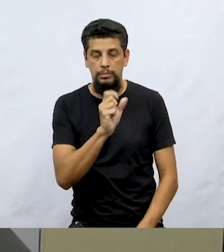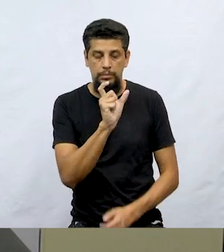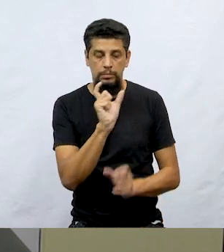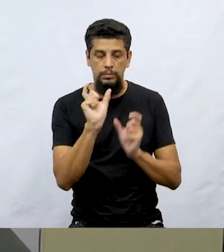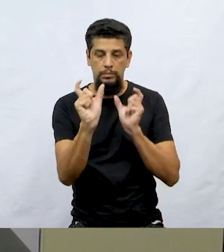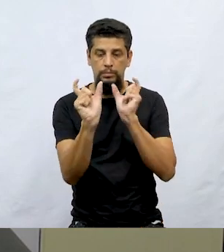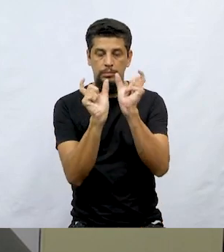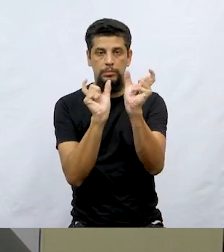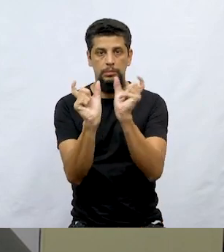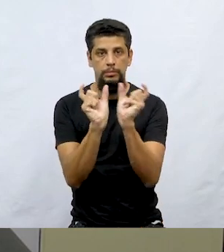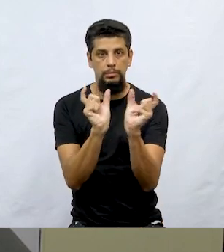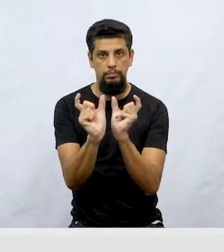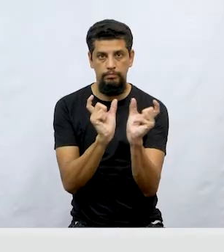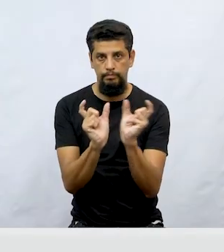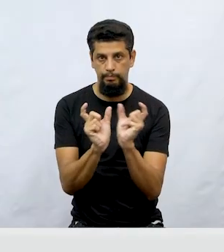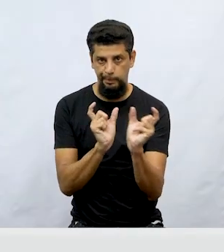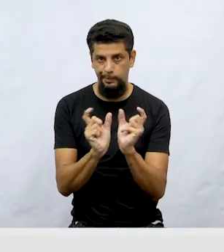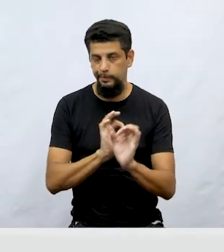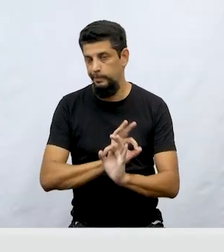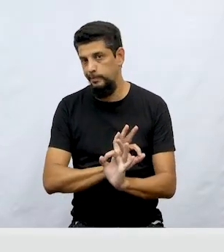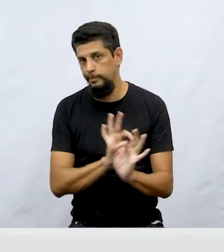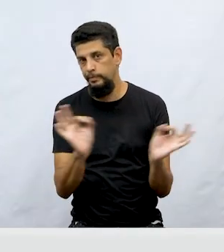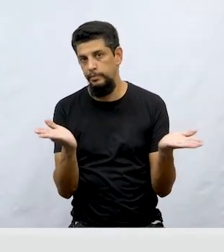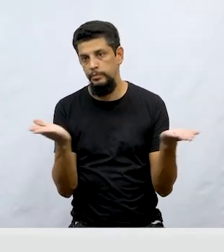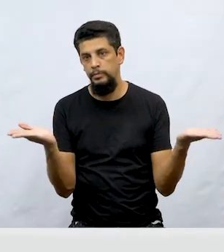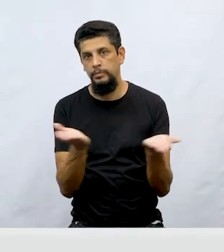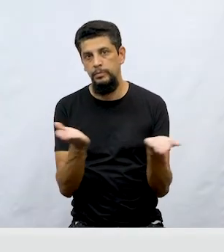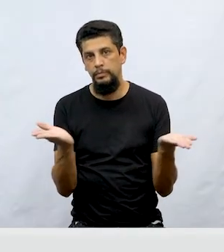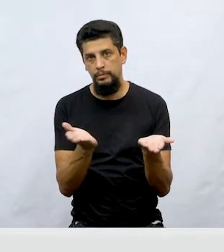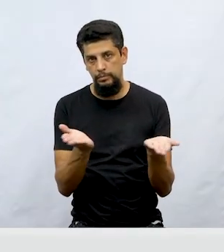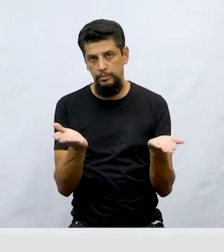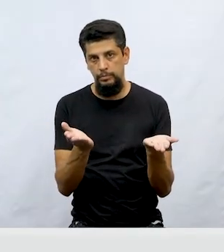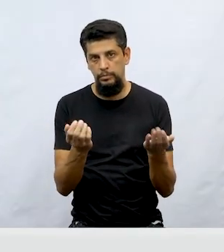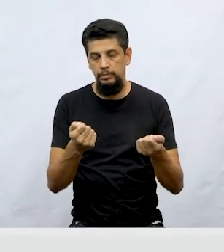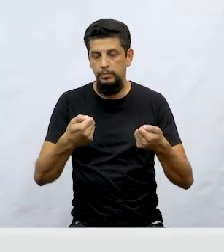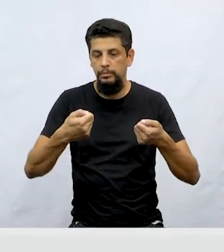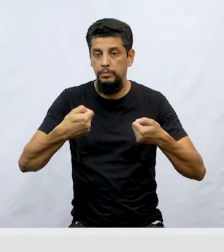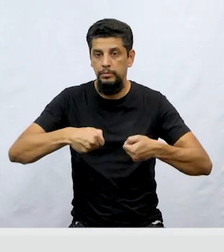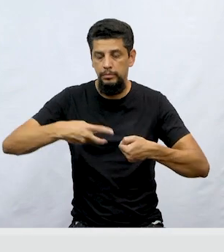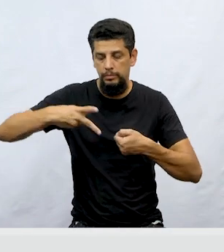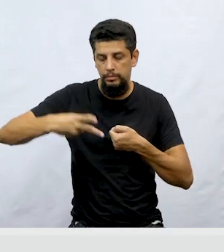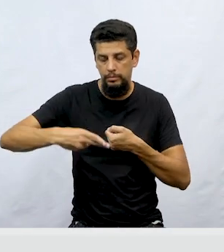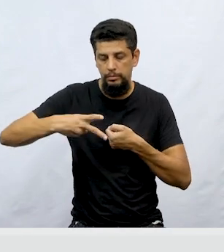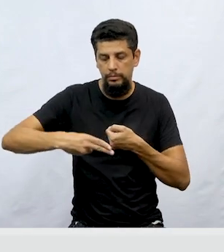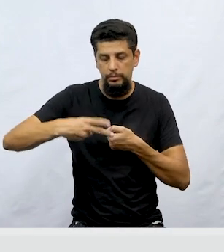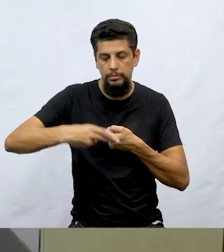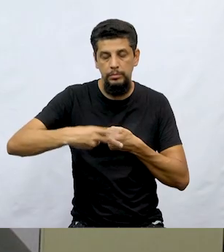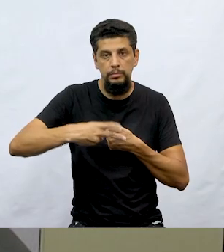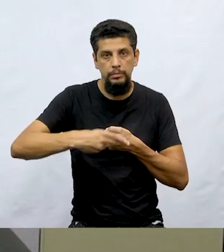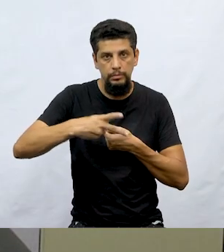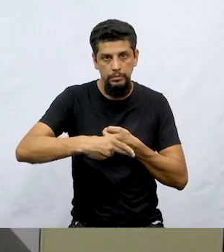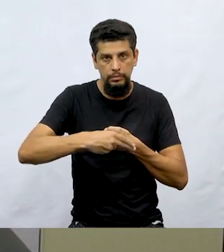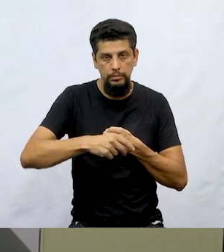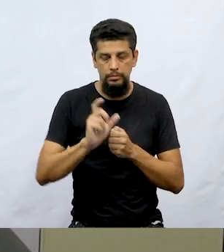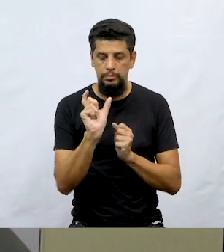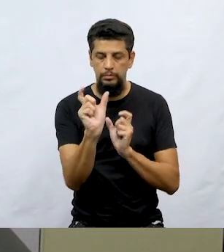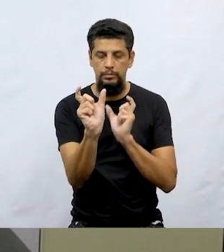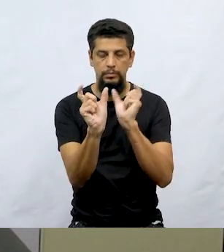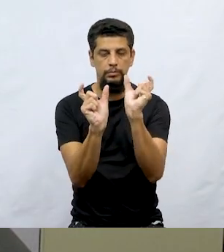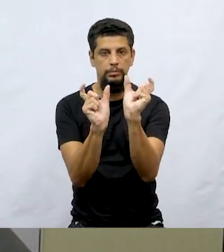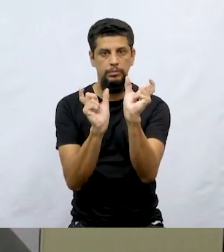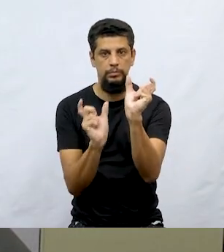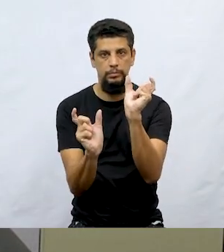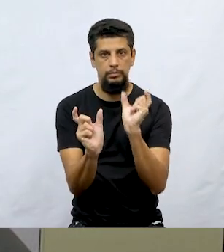partes, tá? Muito bem. Então, agora a gente vai ter que recortar essas